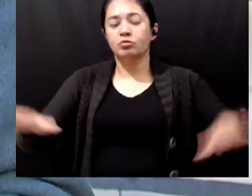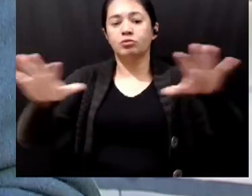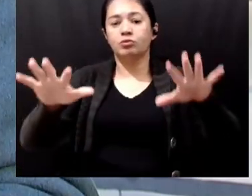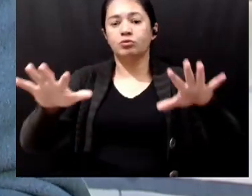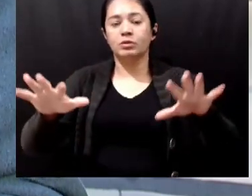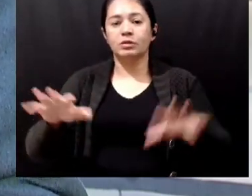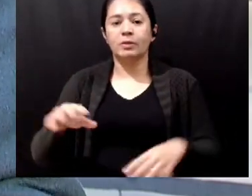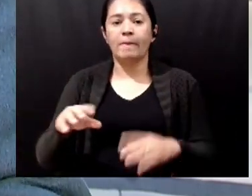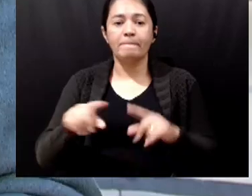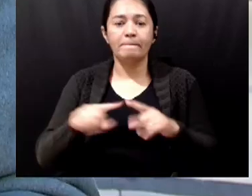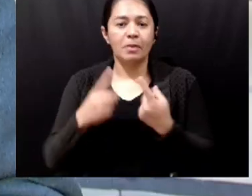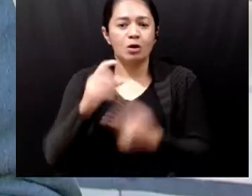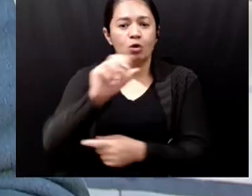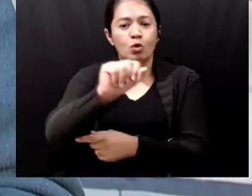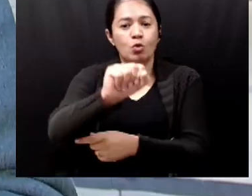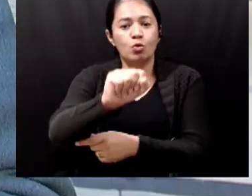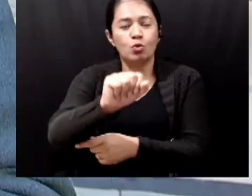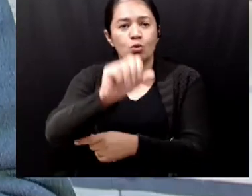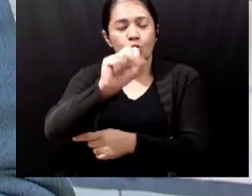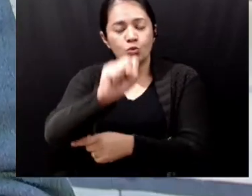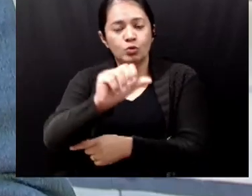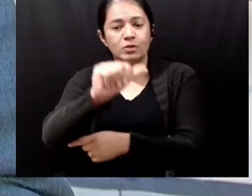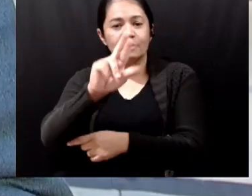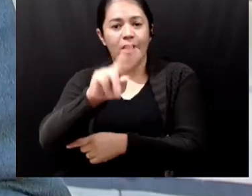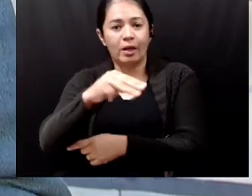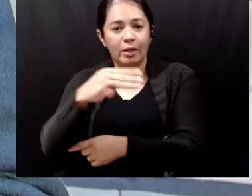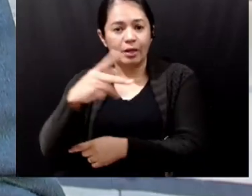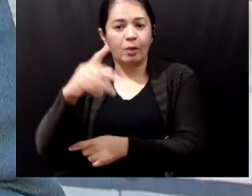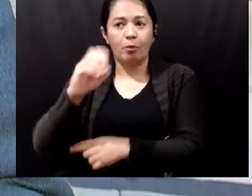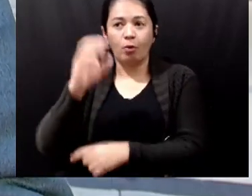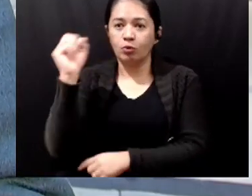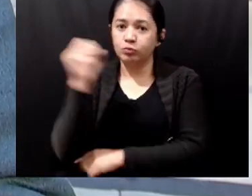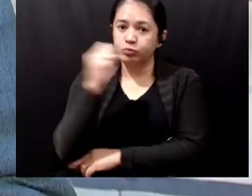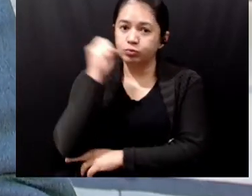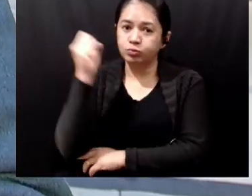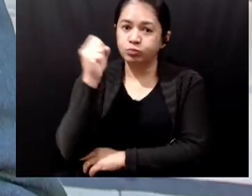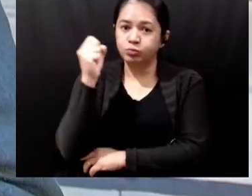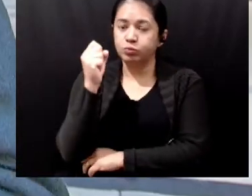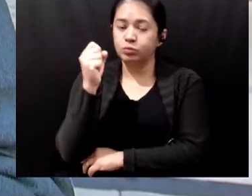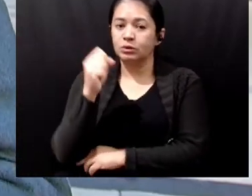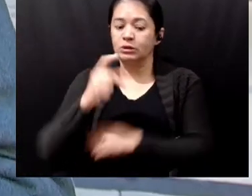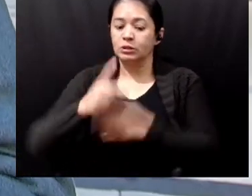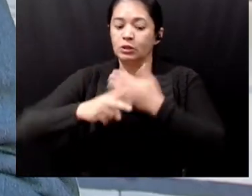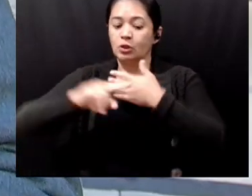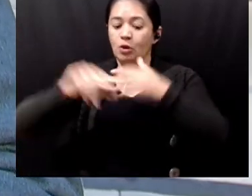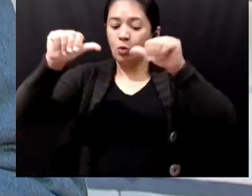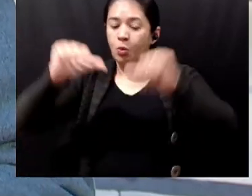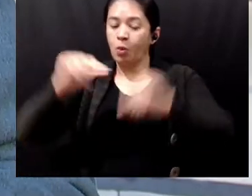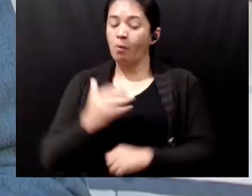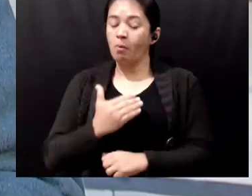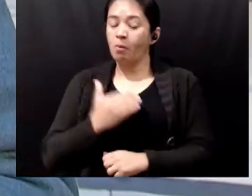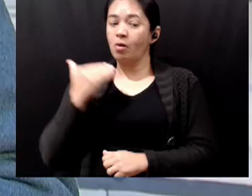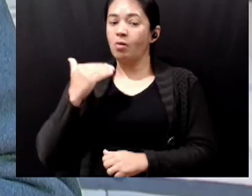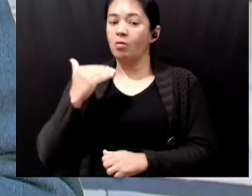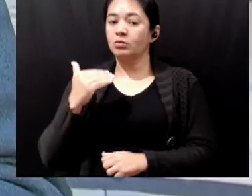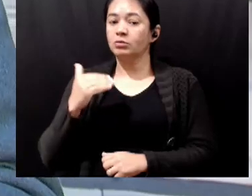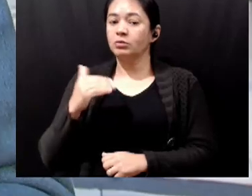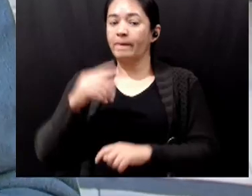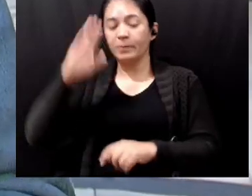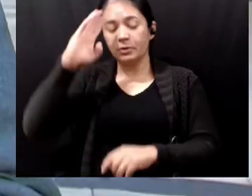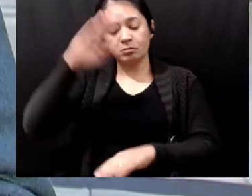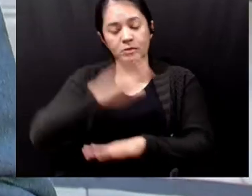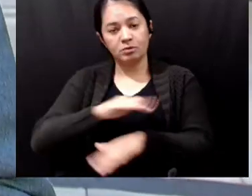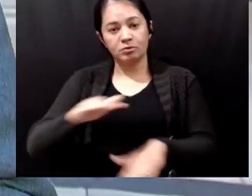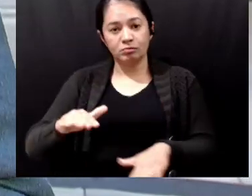doença extremamente grave, que pode ter complicações até fatais em crianças pequenas, o estado de São